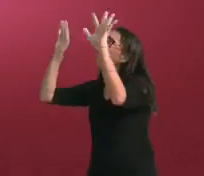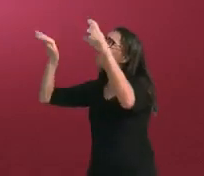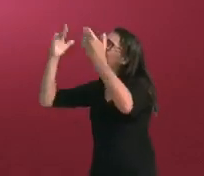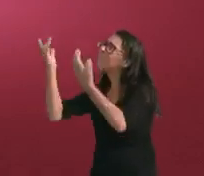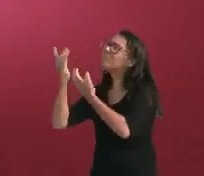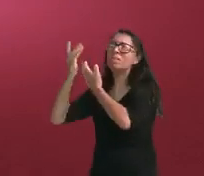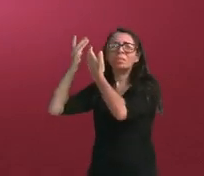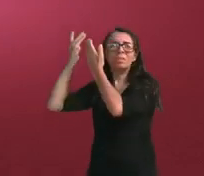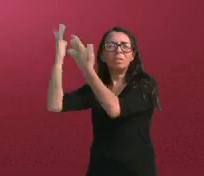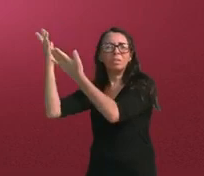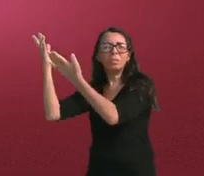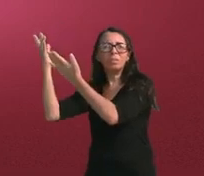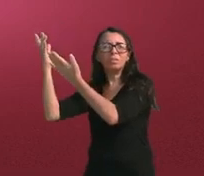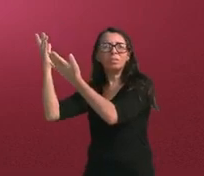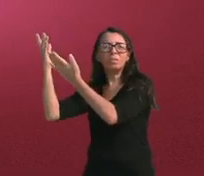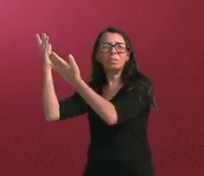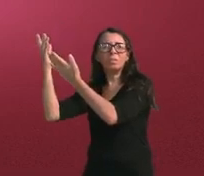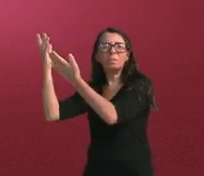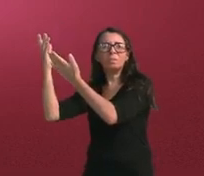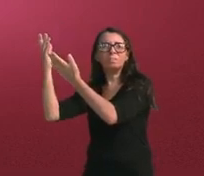fazia.